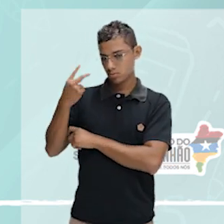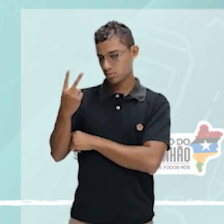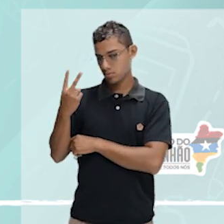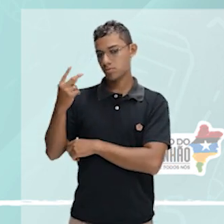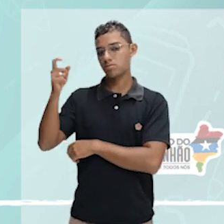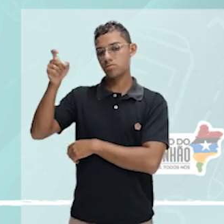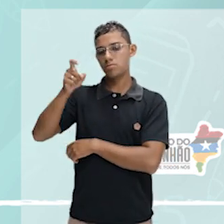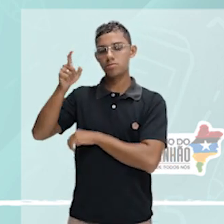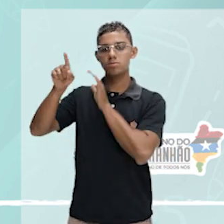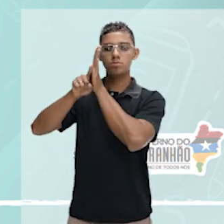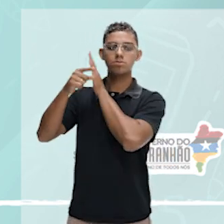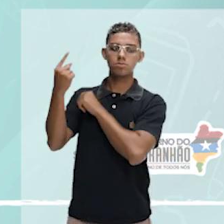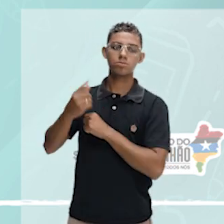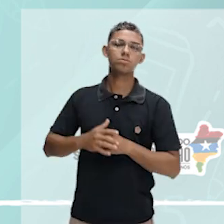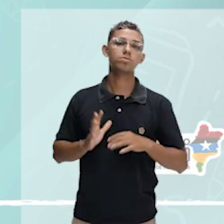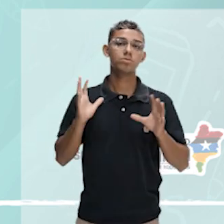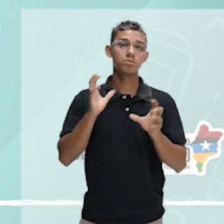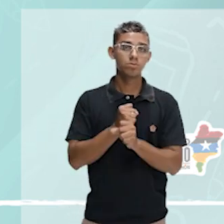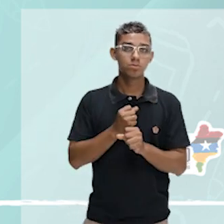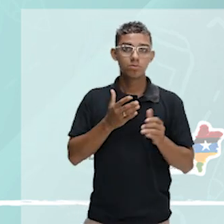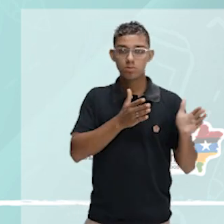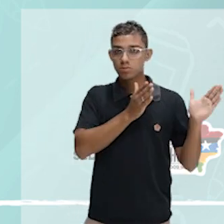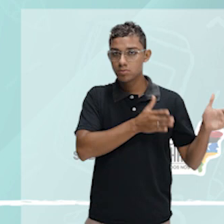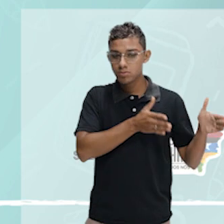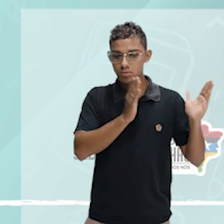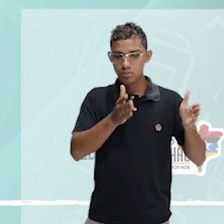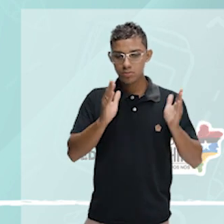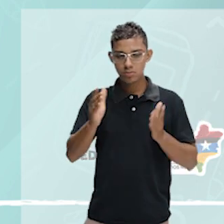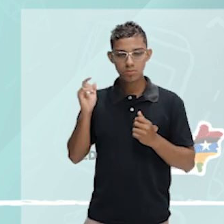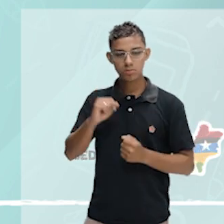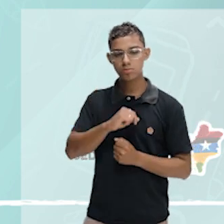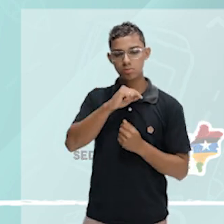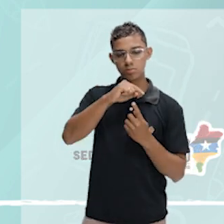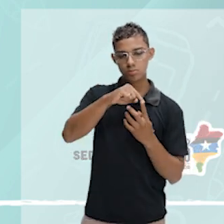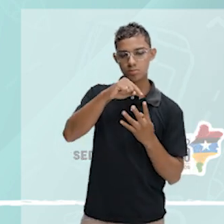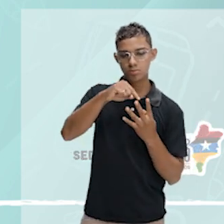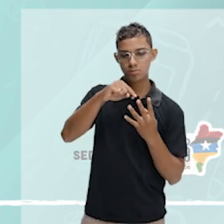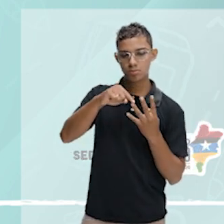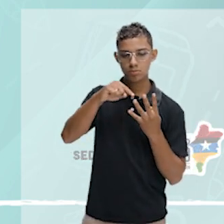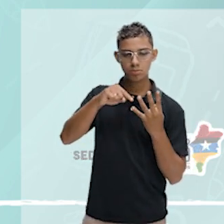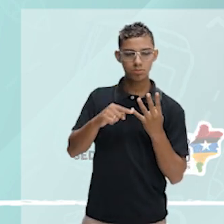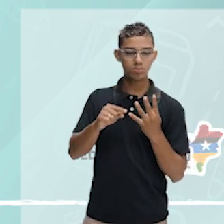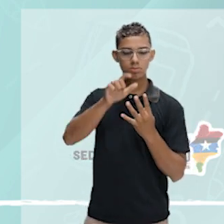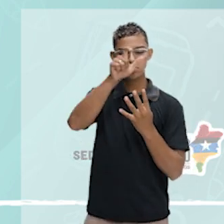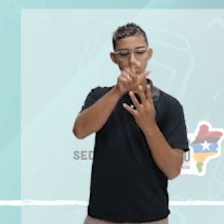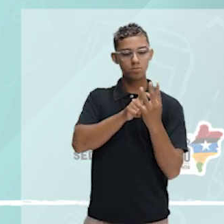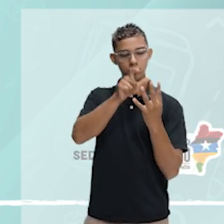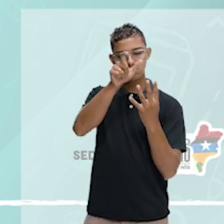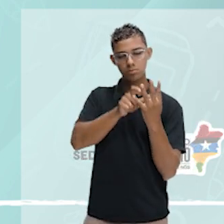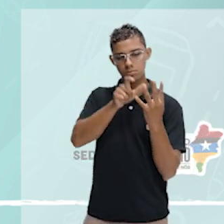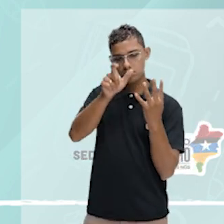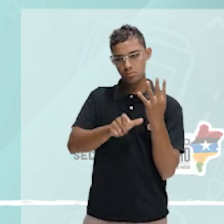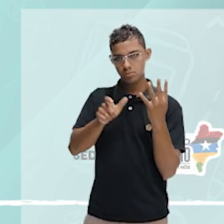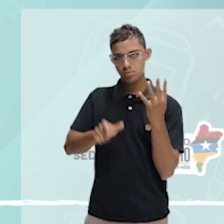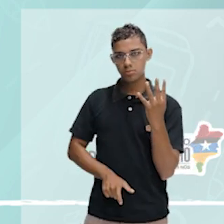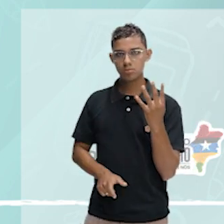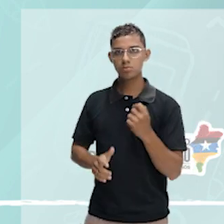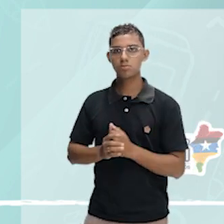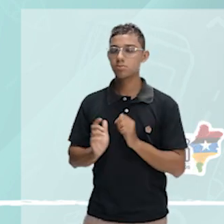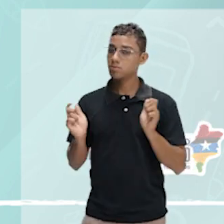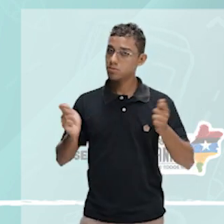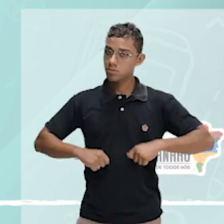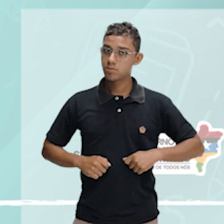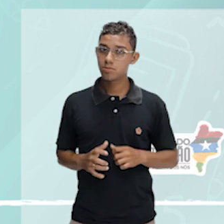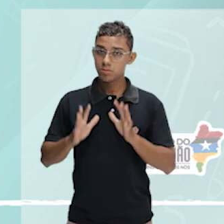coluna dessas aqui é uma etapa para construção do gráfico dessa função exponencial que foi posta aqui tá então